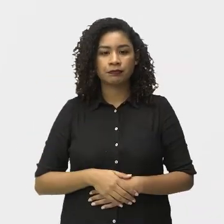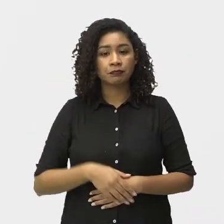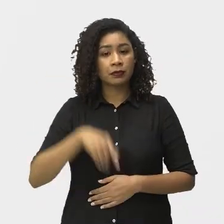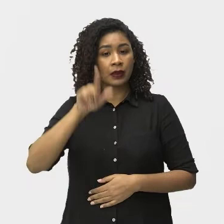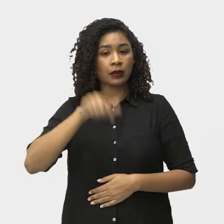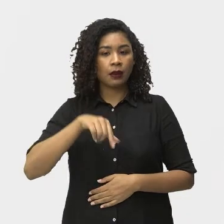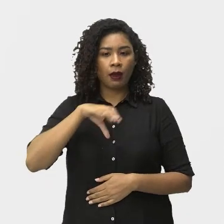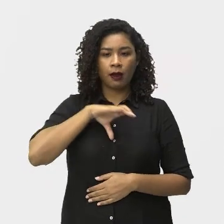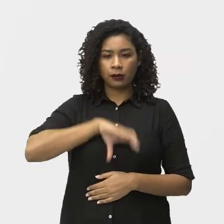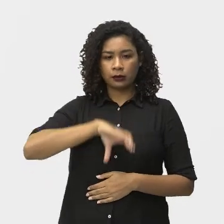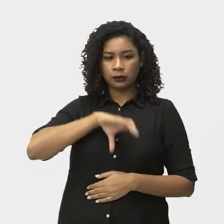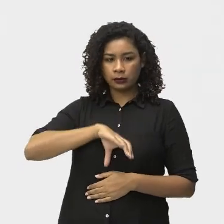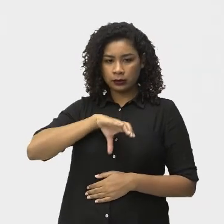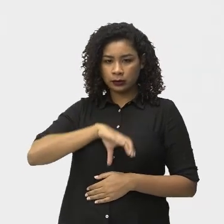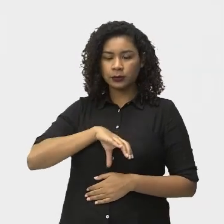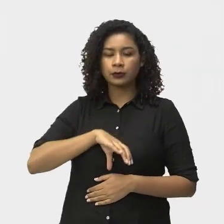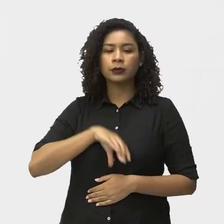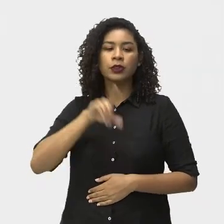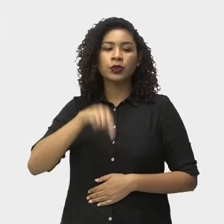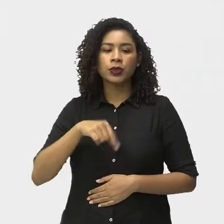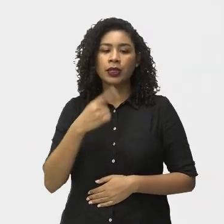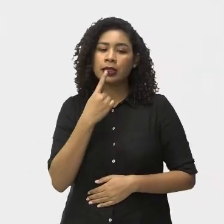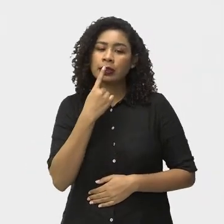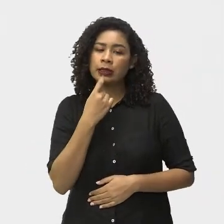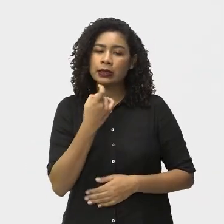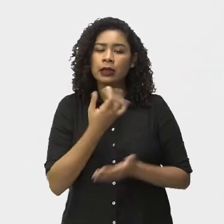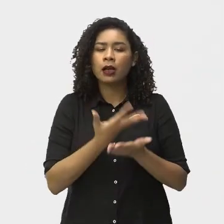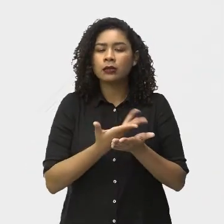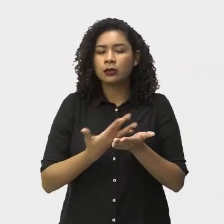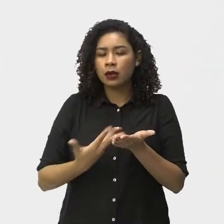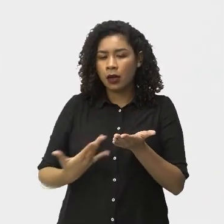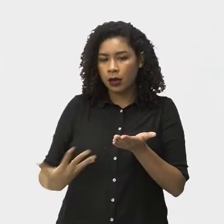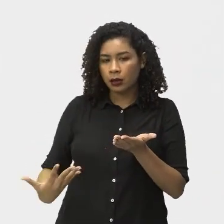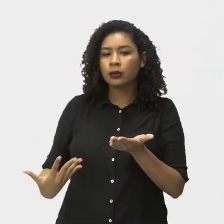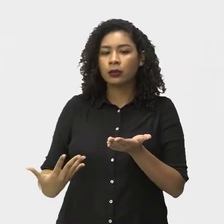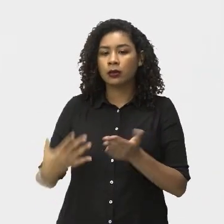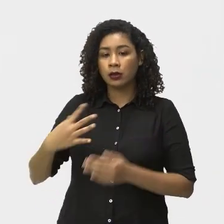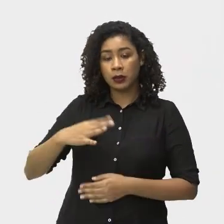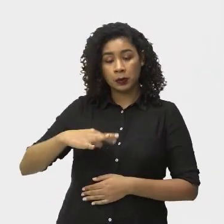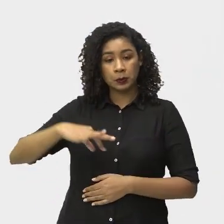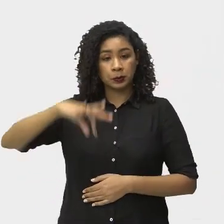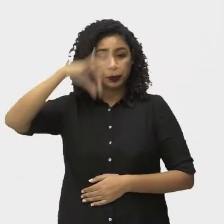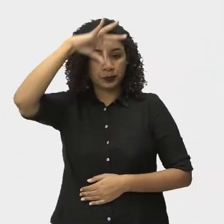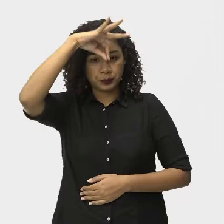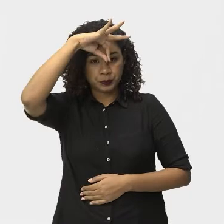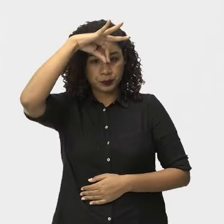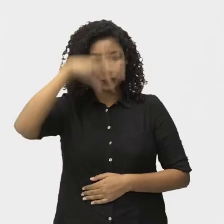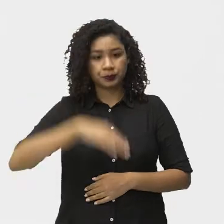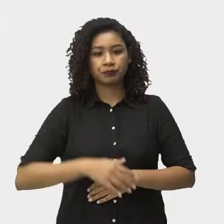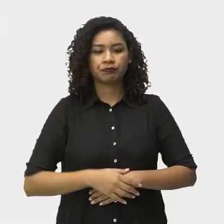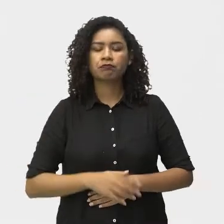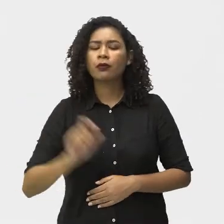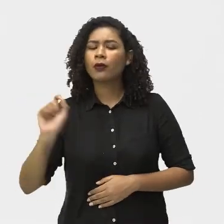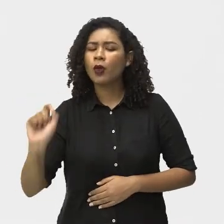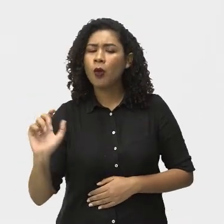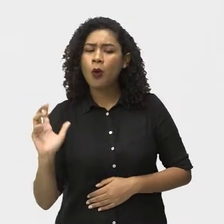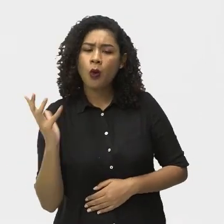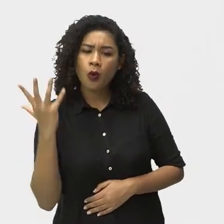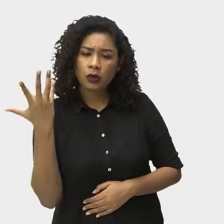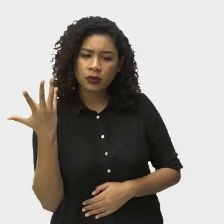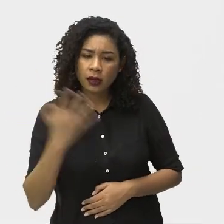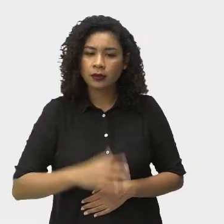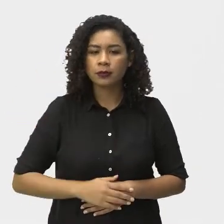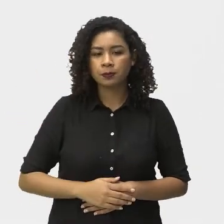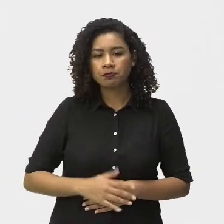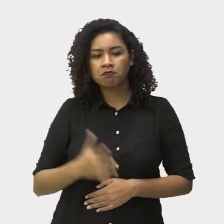menstrual caracterizada pelo sangramento através do canal vaginal, né? Então o que acontece? Em média,